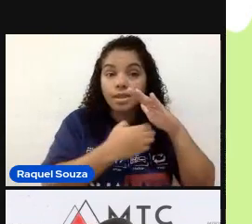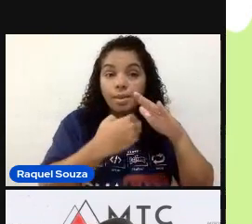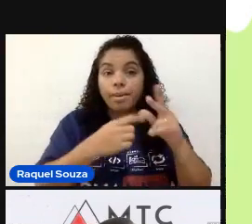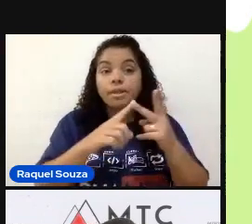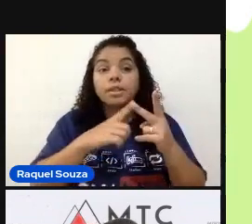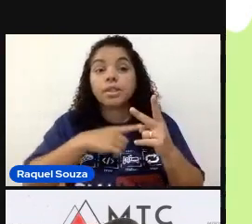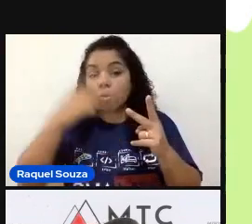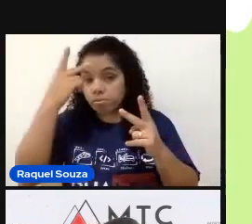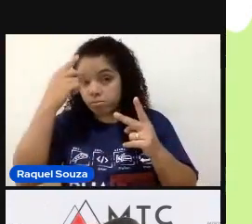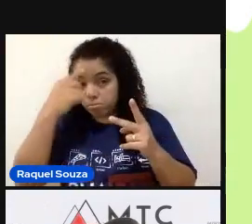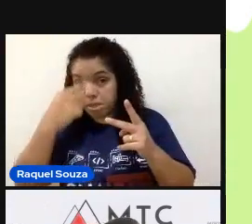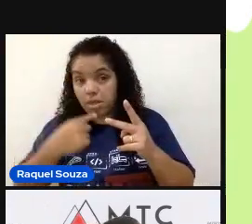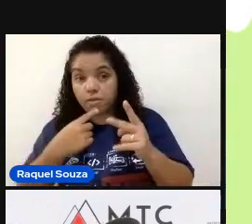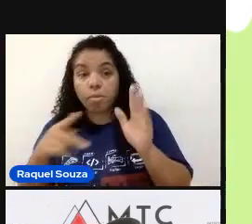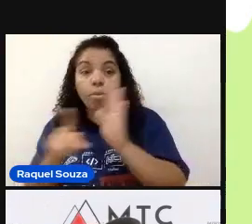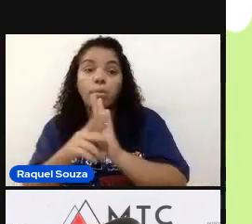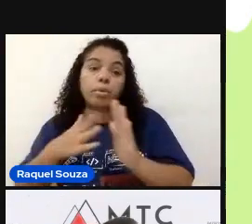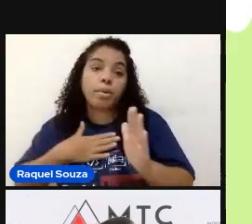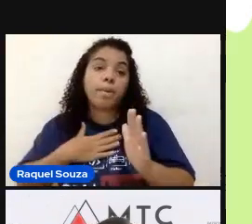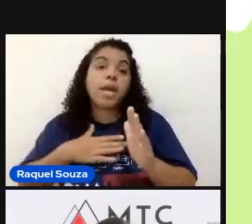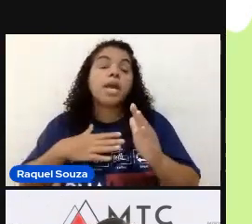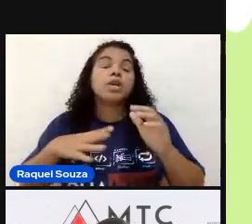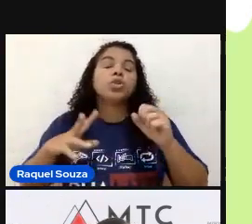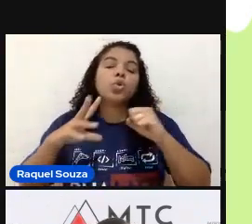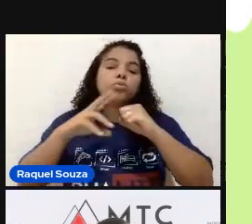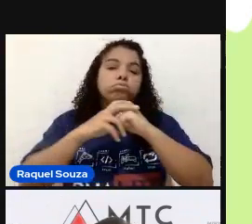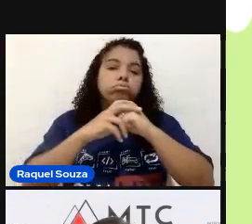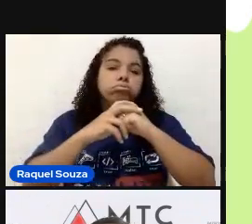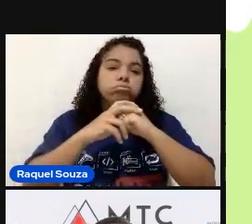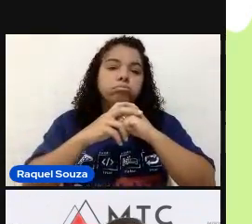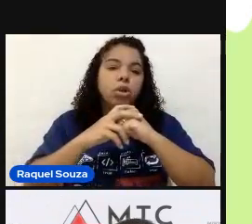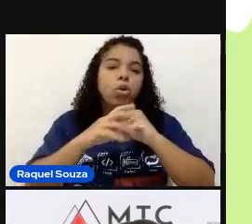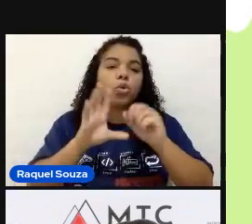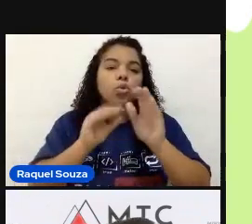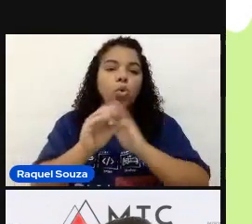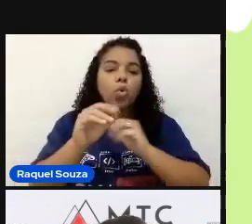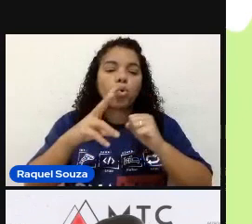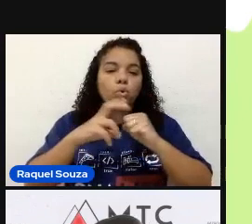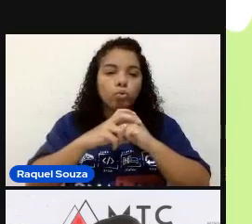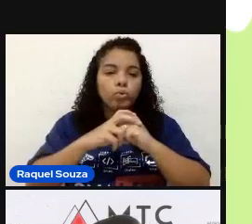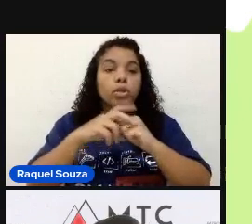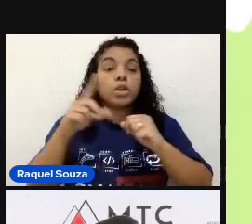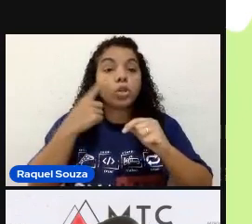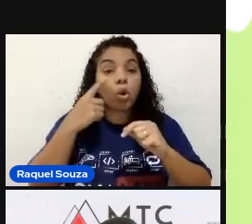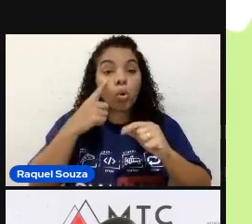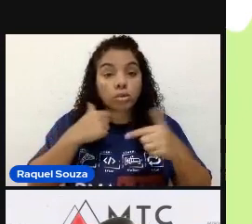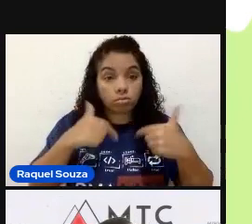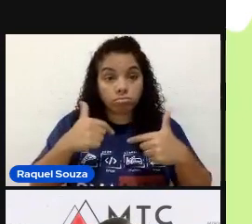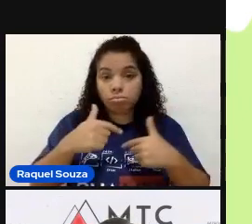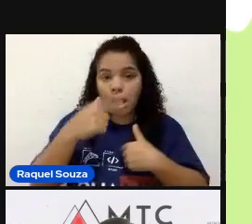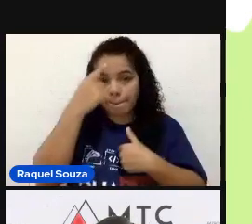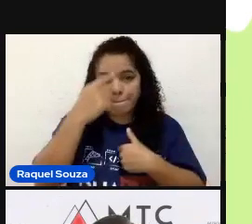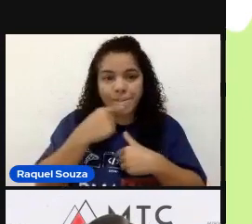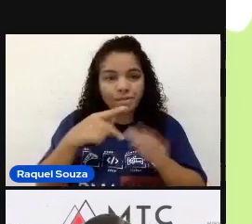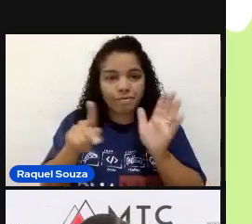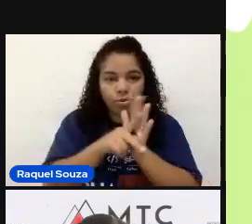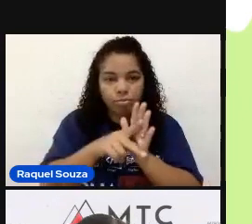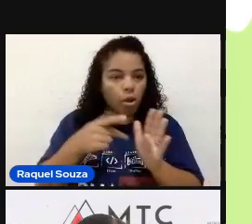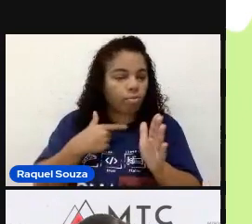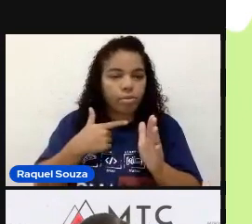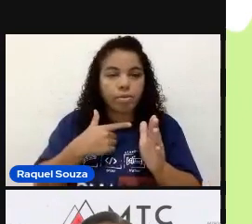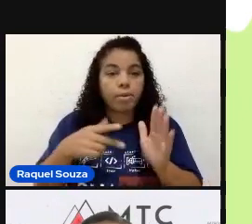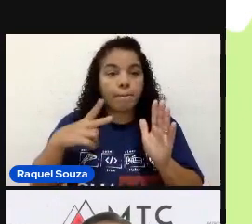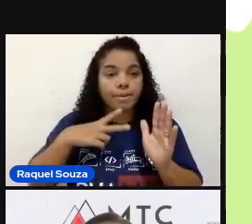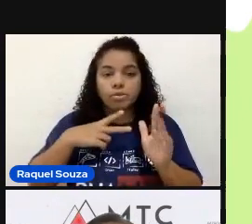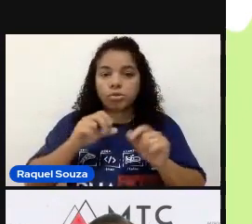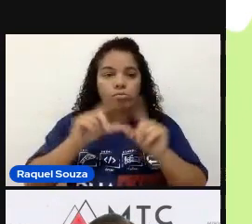para mim no meu Google Chrome. Então, enquanto eu estou trabalhando, eu não abro o meu perfil pessoal. Horários e